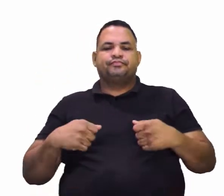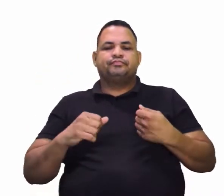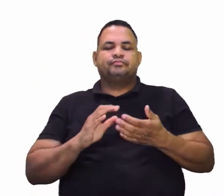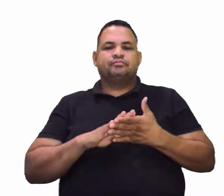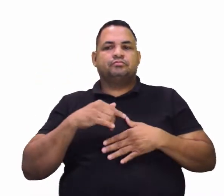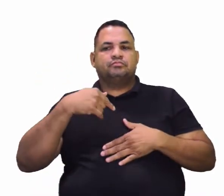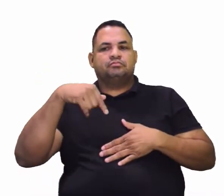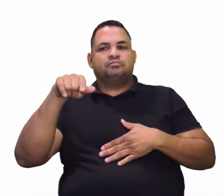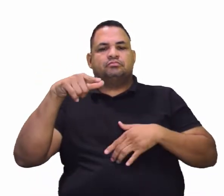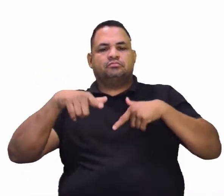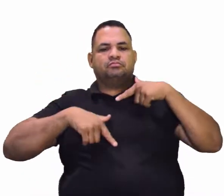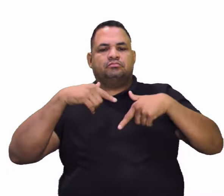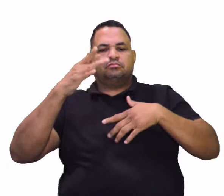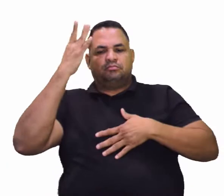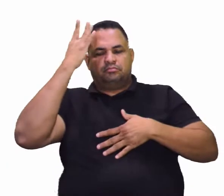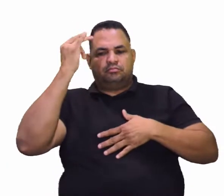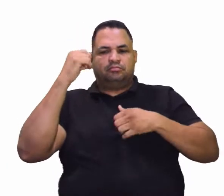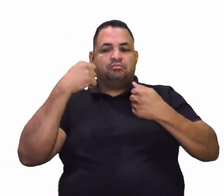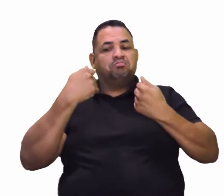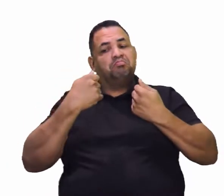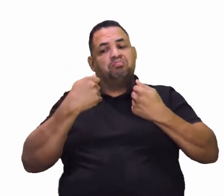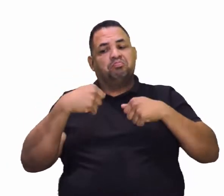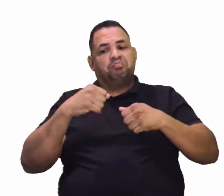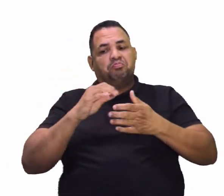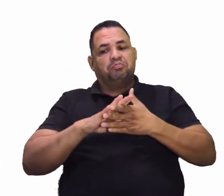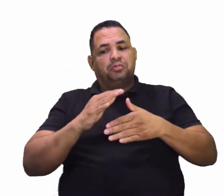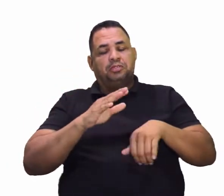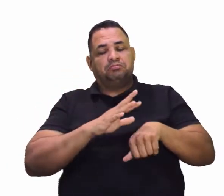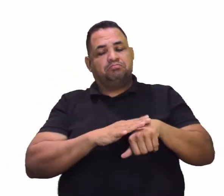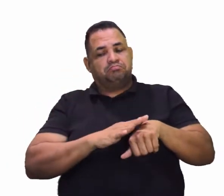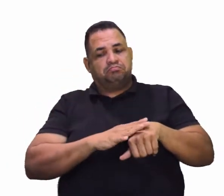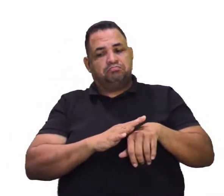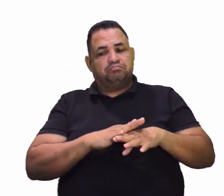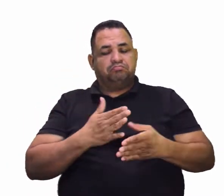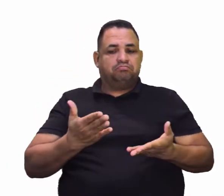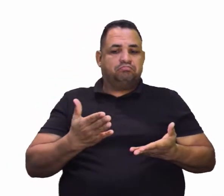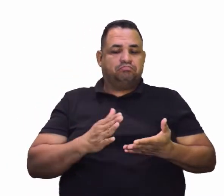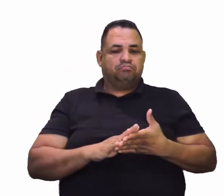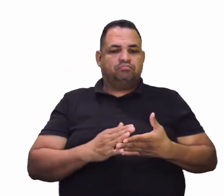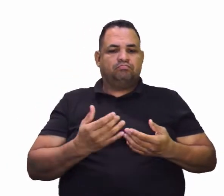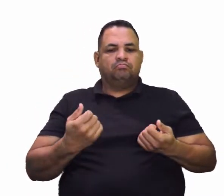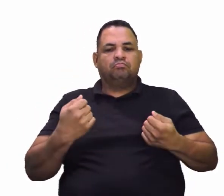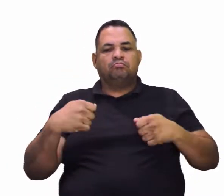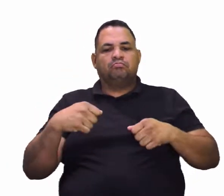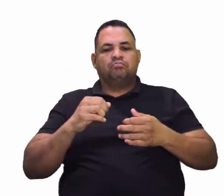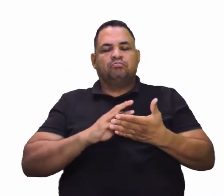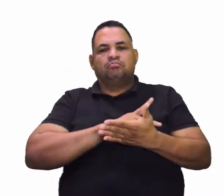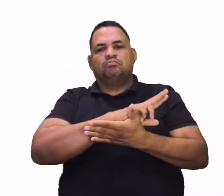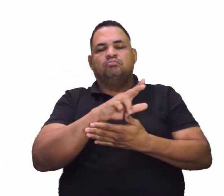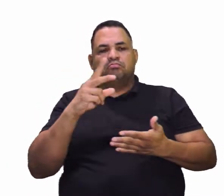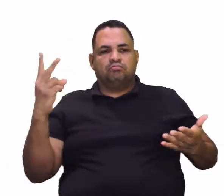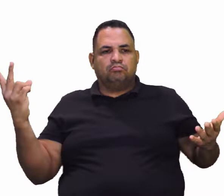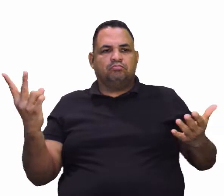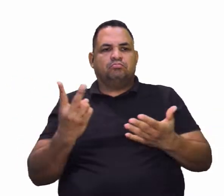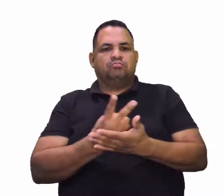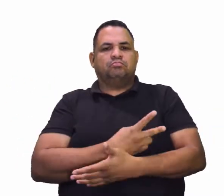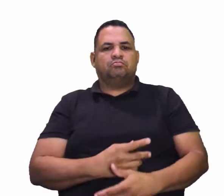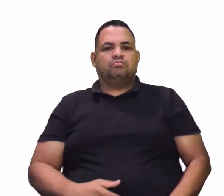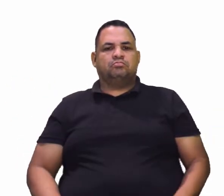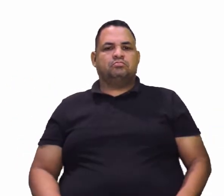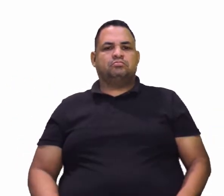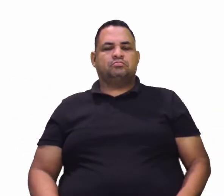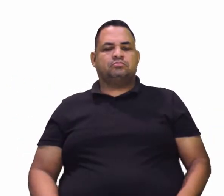até não ir para o trabalho amanhã. Ela pode ficar doente nesse meio tempo, as situações adversas podem